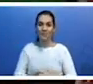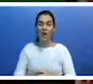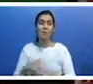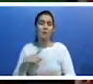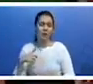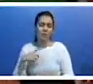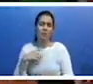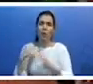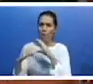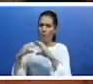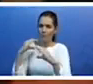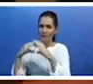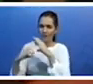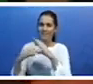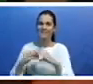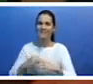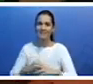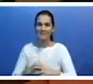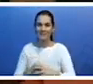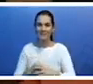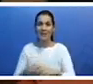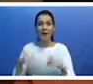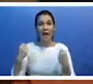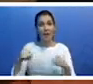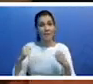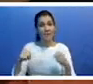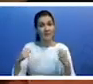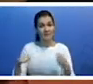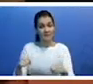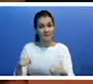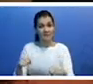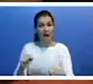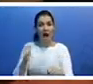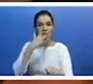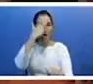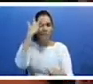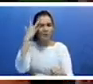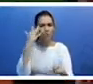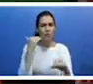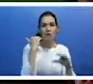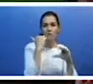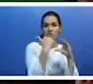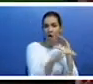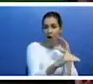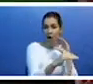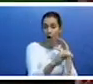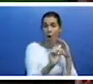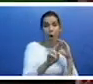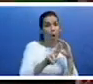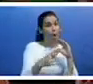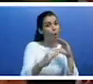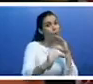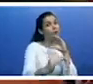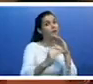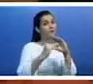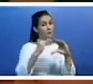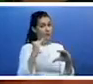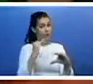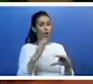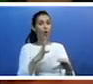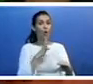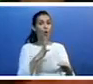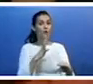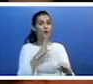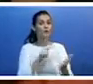a comunicação, é necessário que tanto quem vai enviar ou receber conheça o